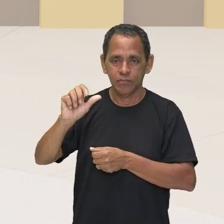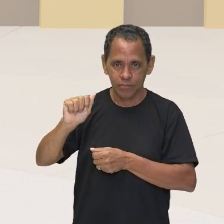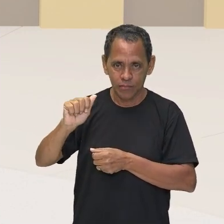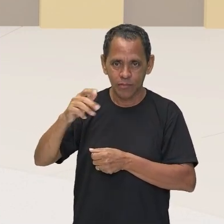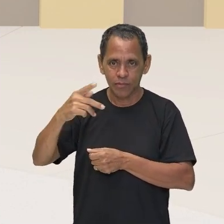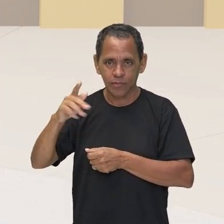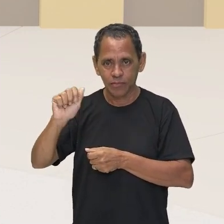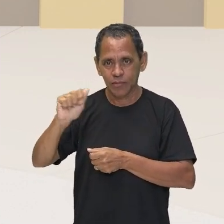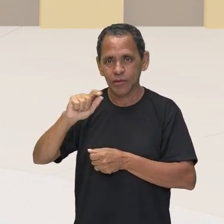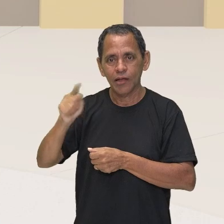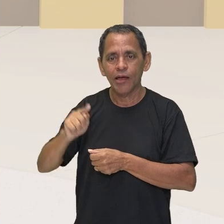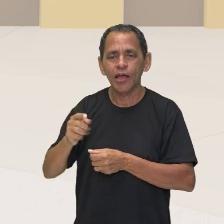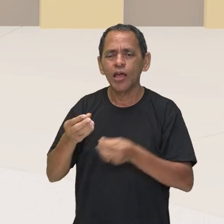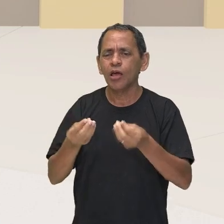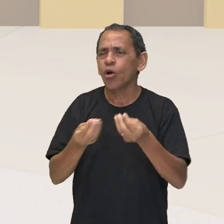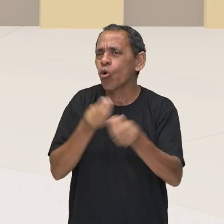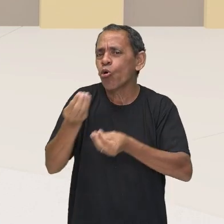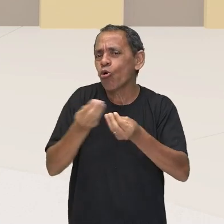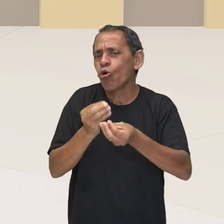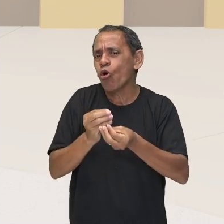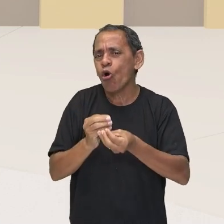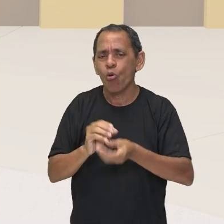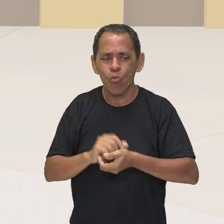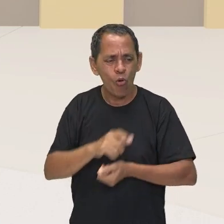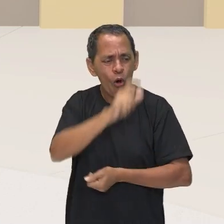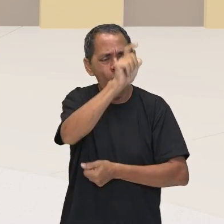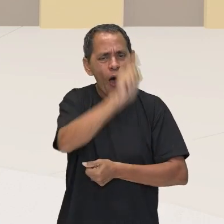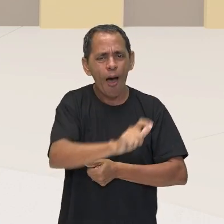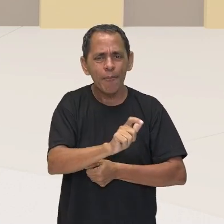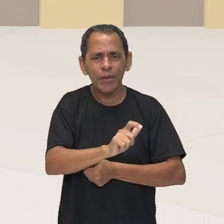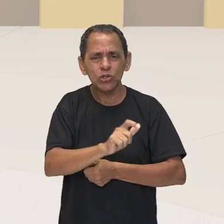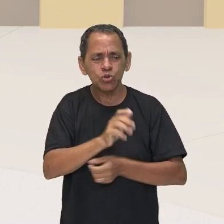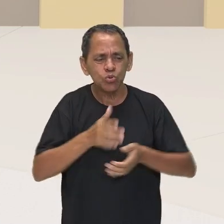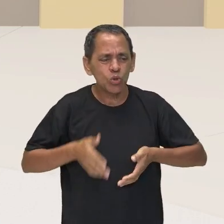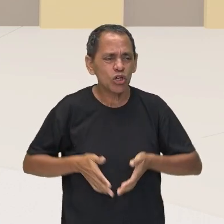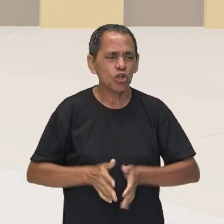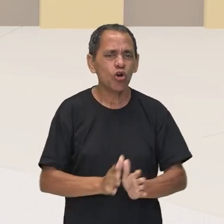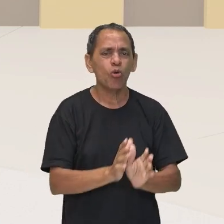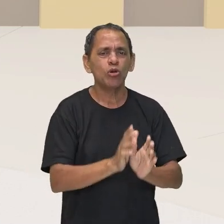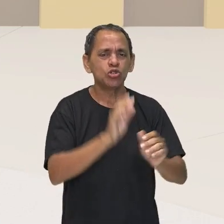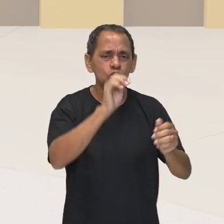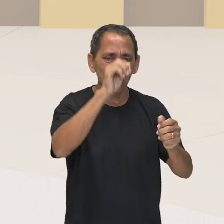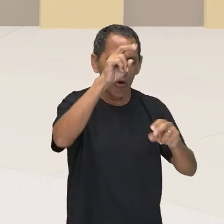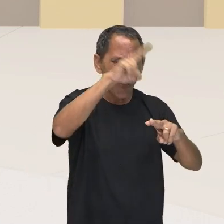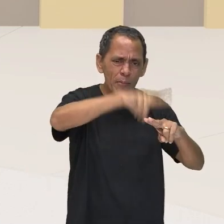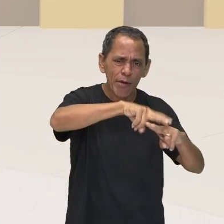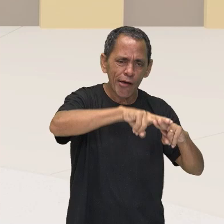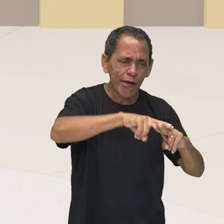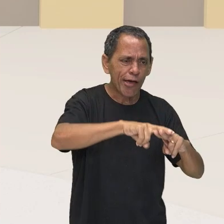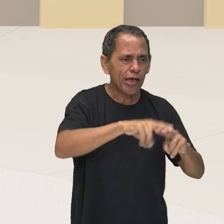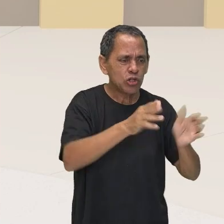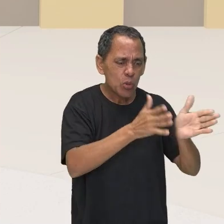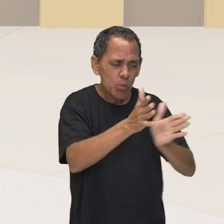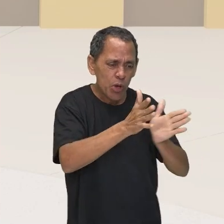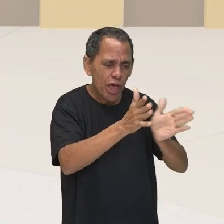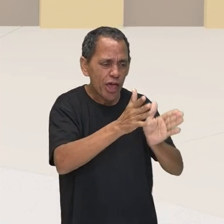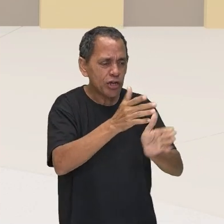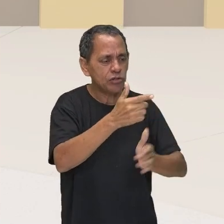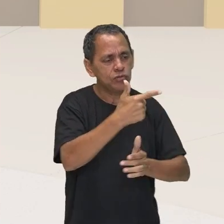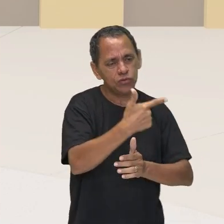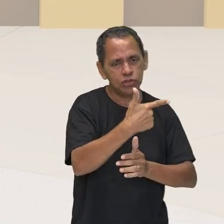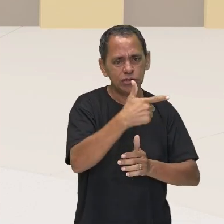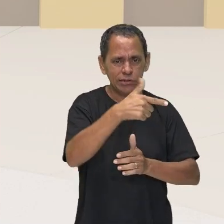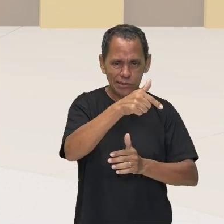ela fez para chegar a receber o Prêmio Nobel da Paz? Ele ficou preso por 27 anos, depois ele